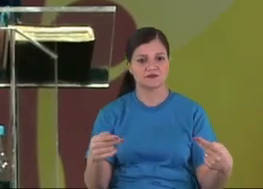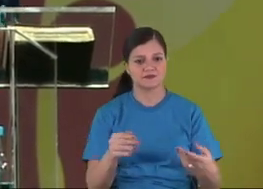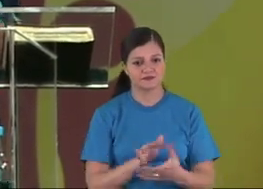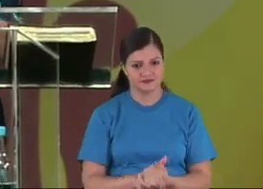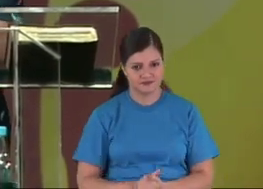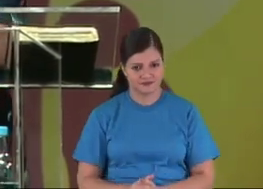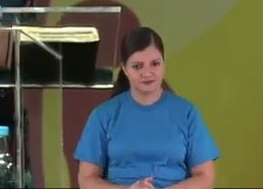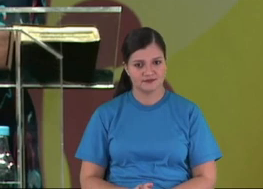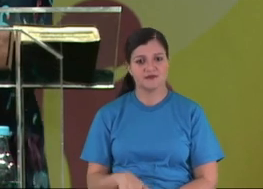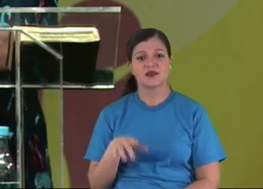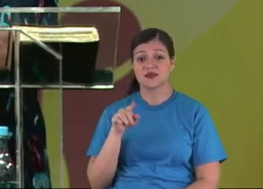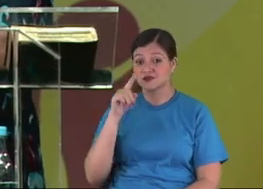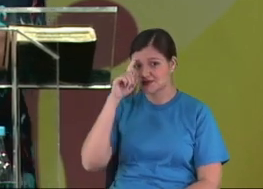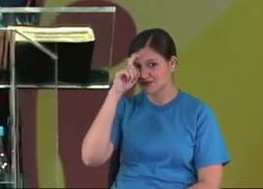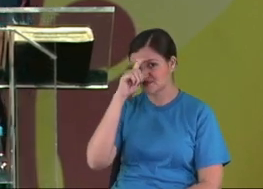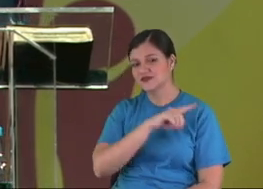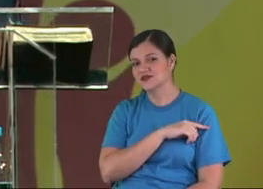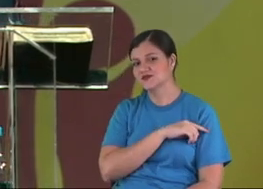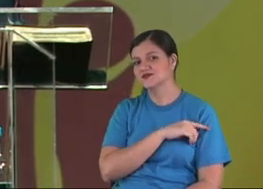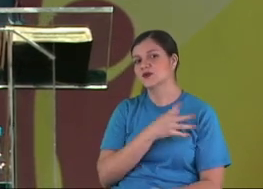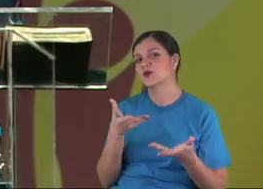pais.